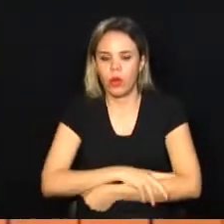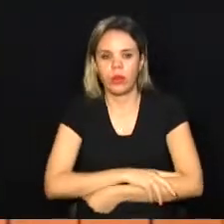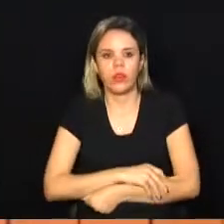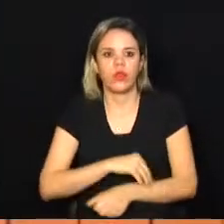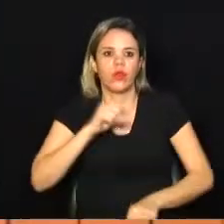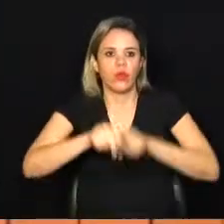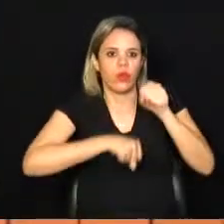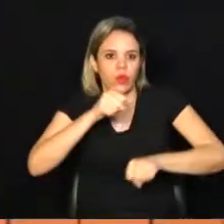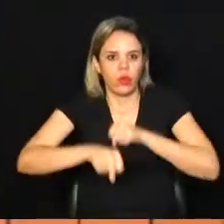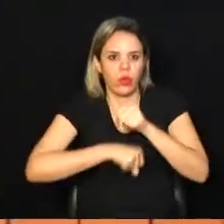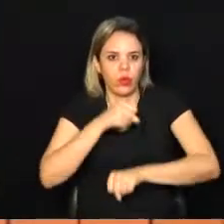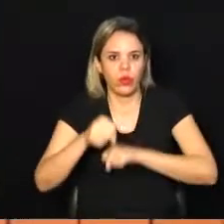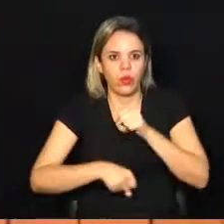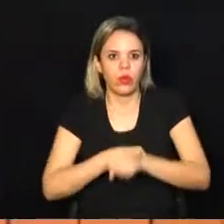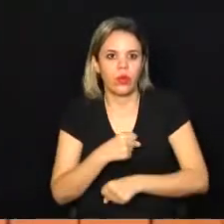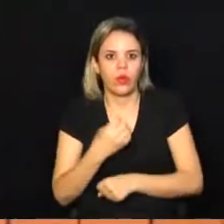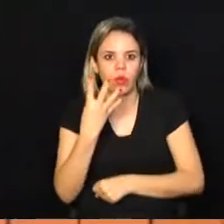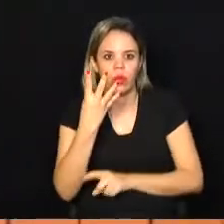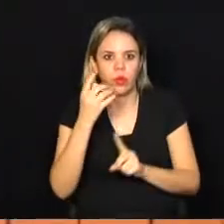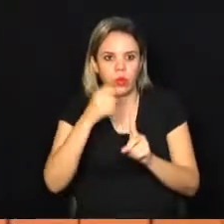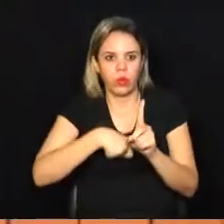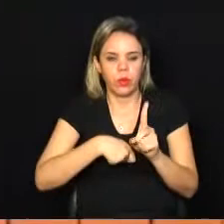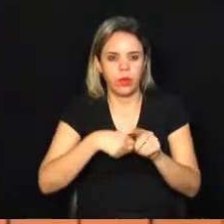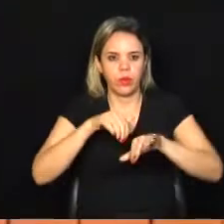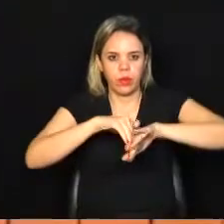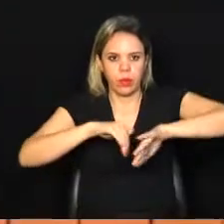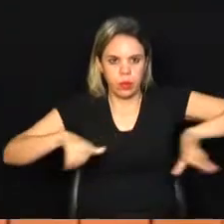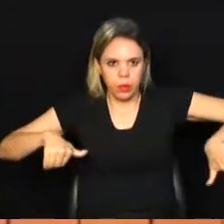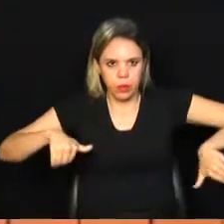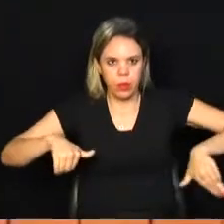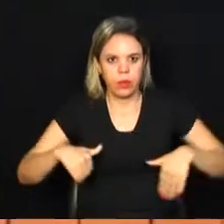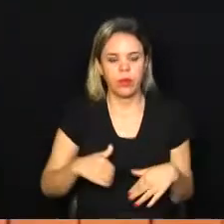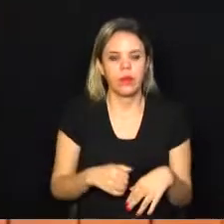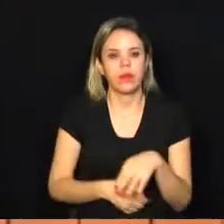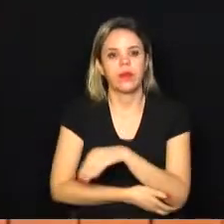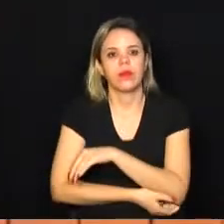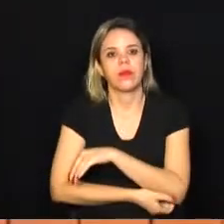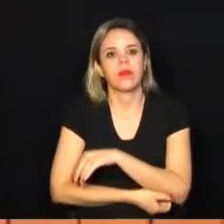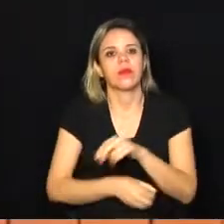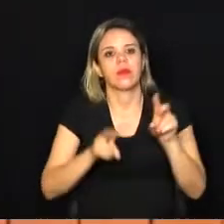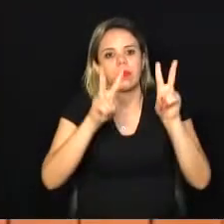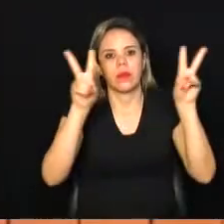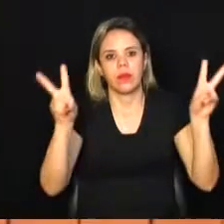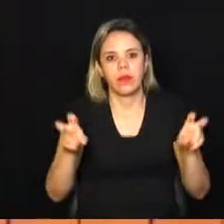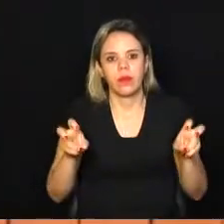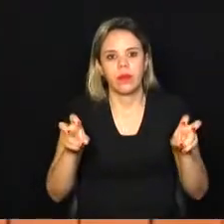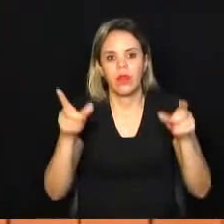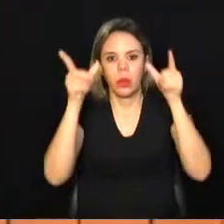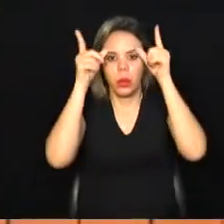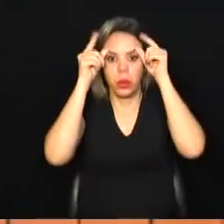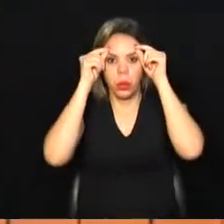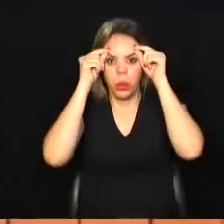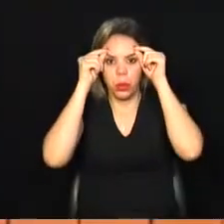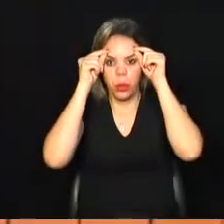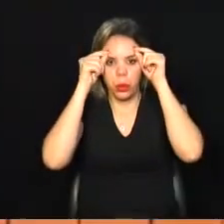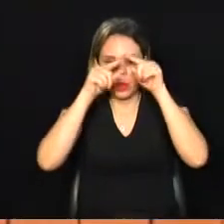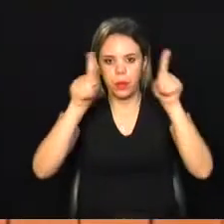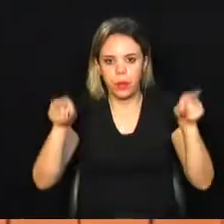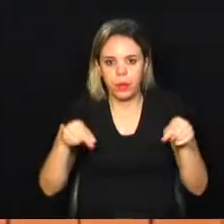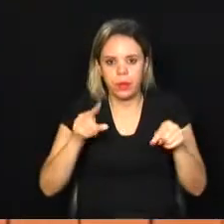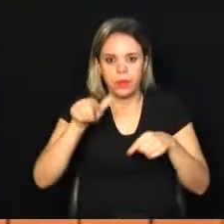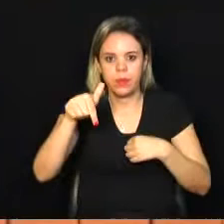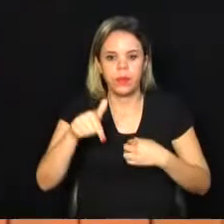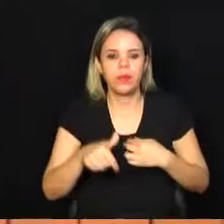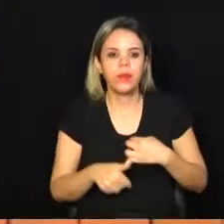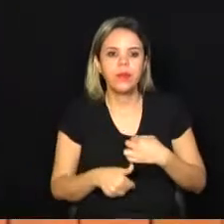ciclismo, ficou 4 meses afastado para, abre aspas, esfriar a cabeça, fecho aspas, e